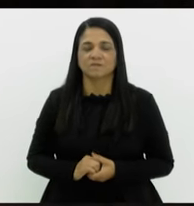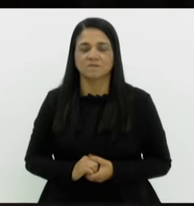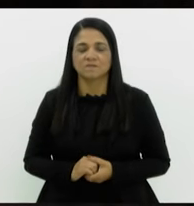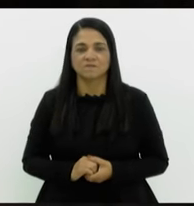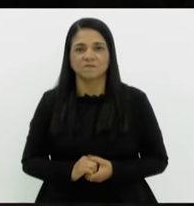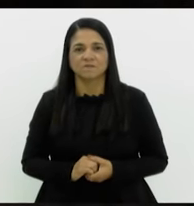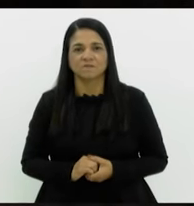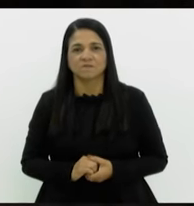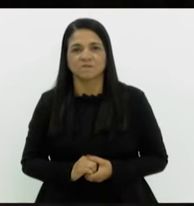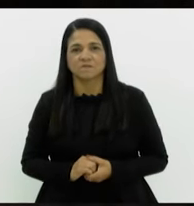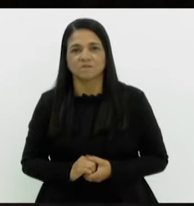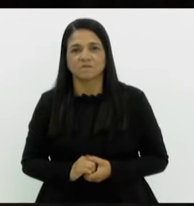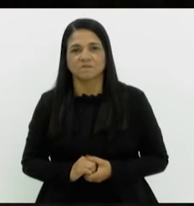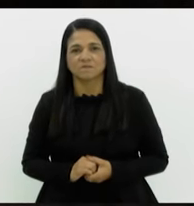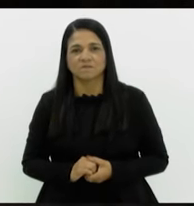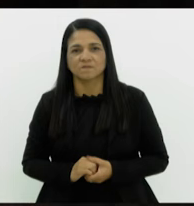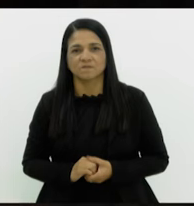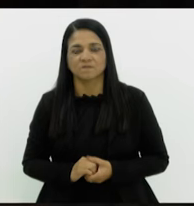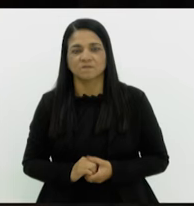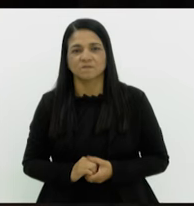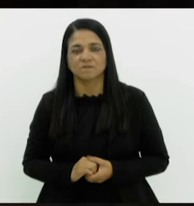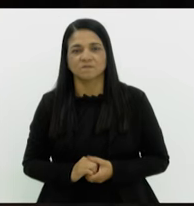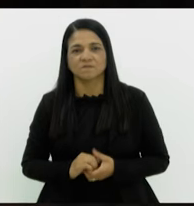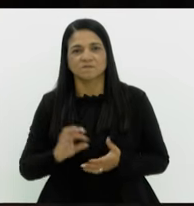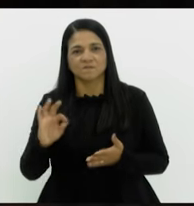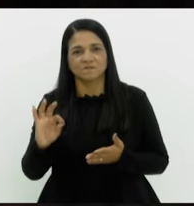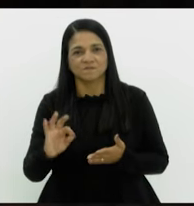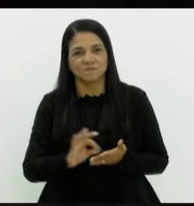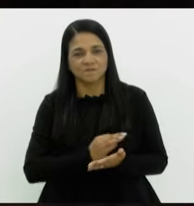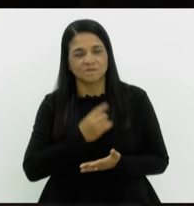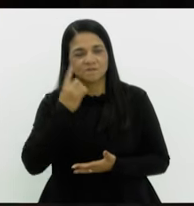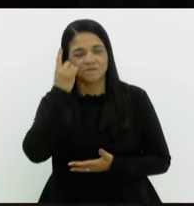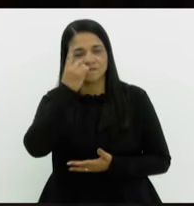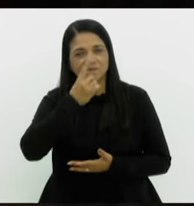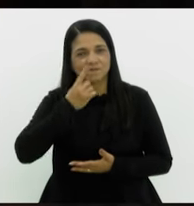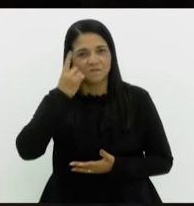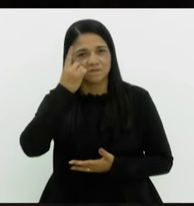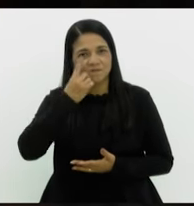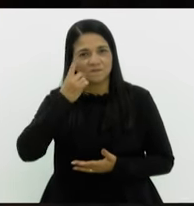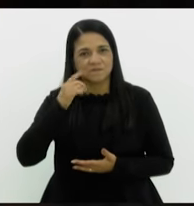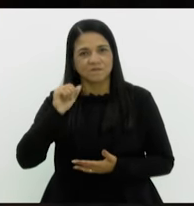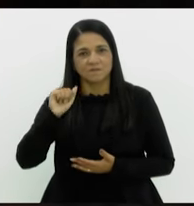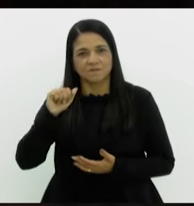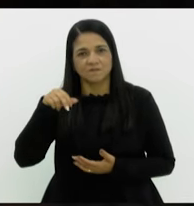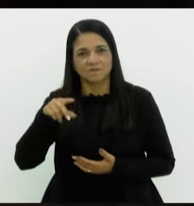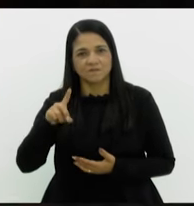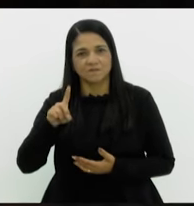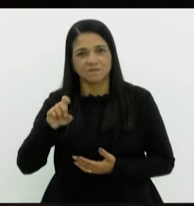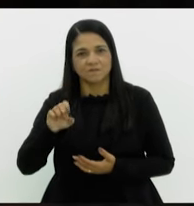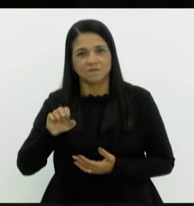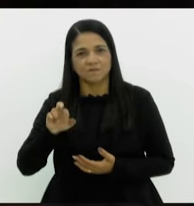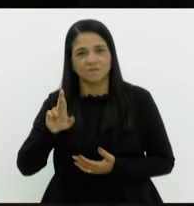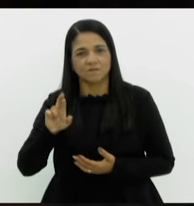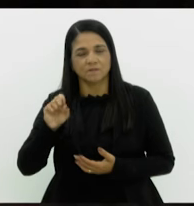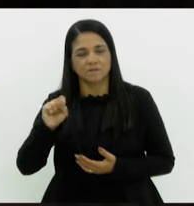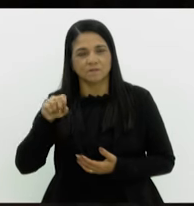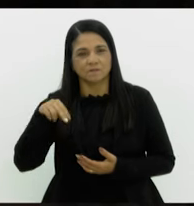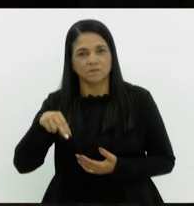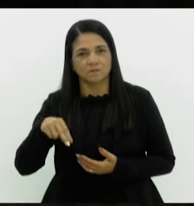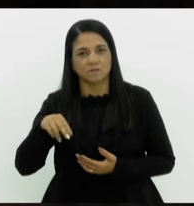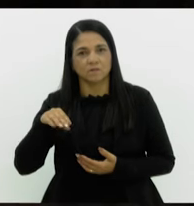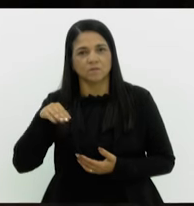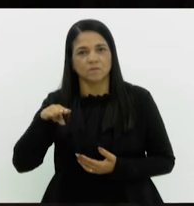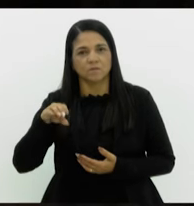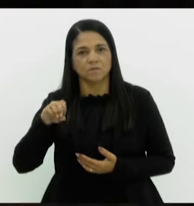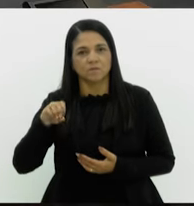Nosso próximo inscrito, nosso nobre deputado Anderson Moraes. Gentileza, Anderson.